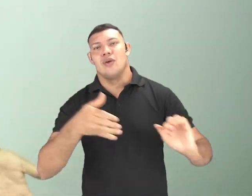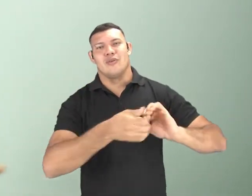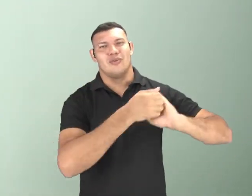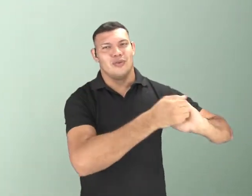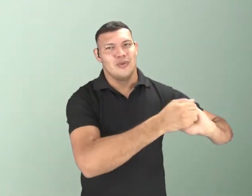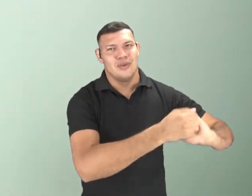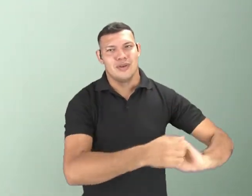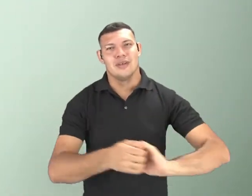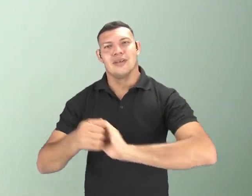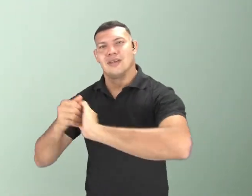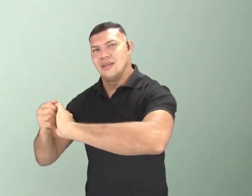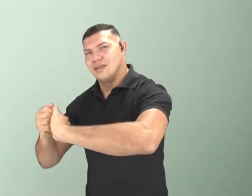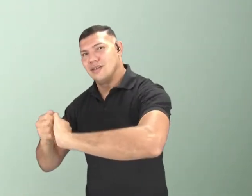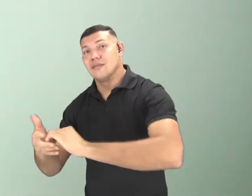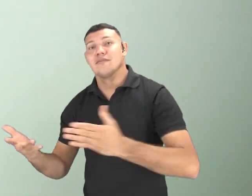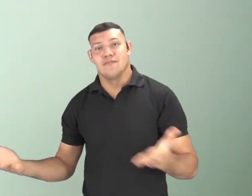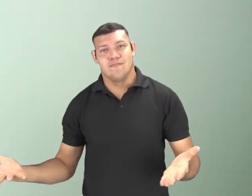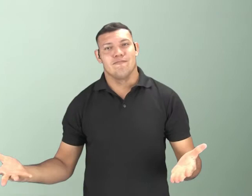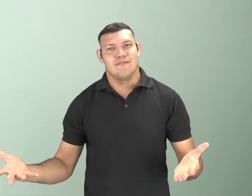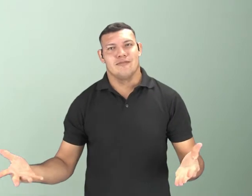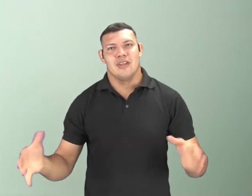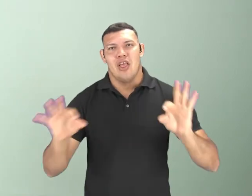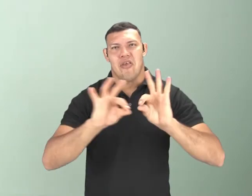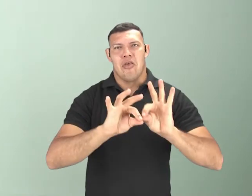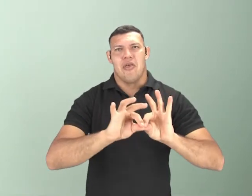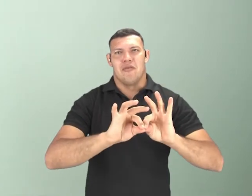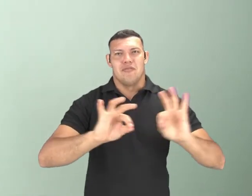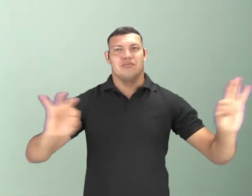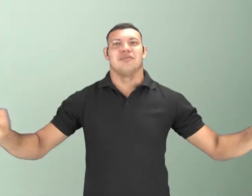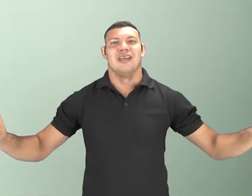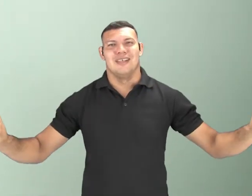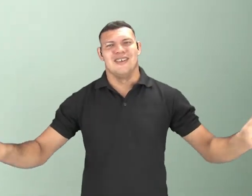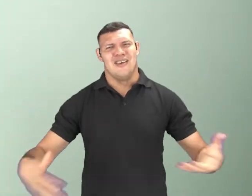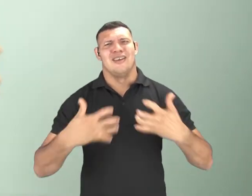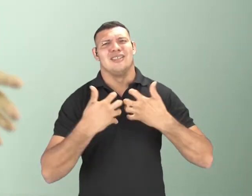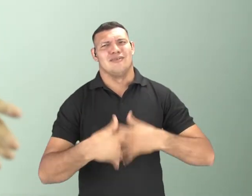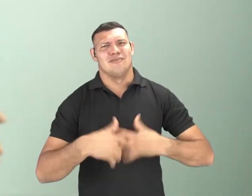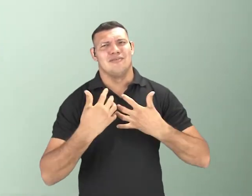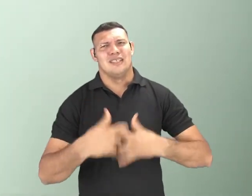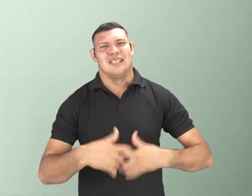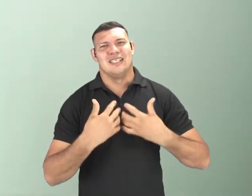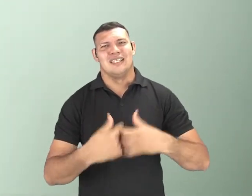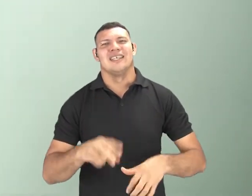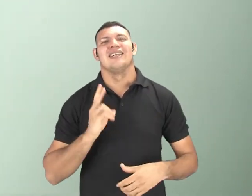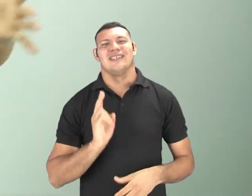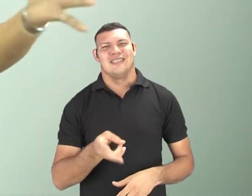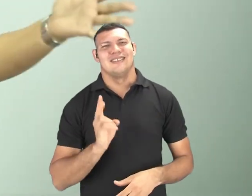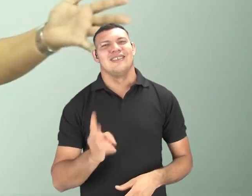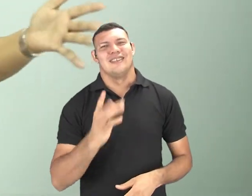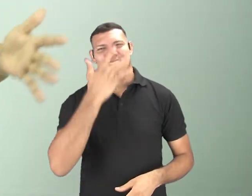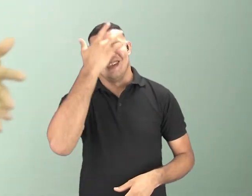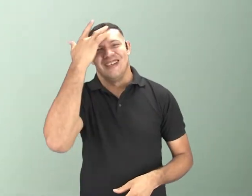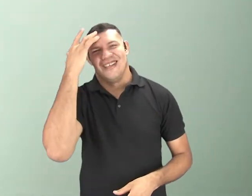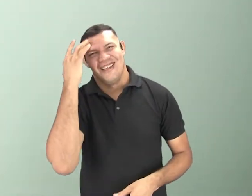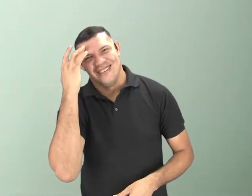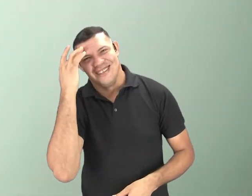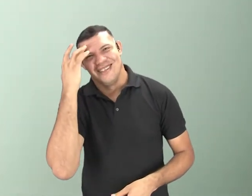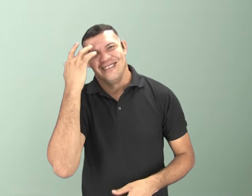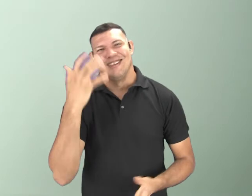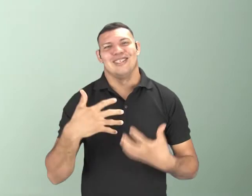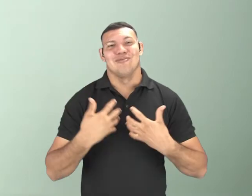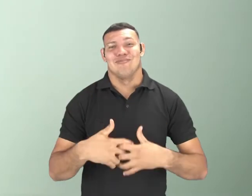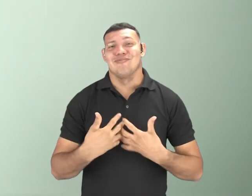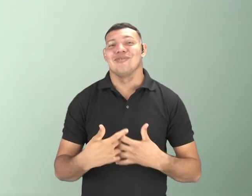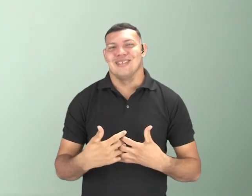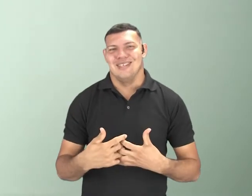noite, e com a extensão de um objeto, o comprimento dessa sala ou o comprimento dessa